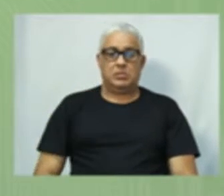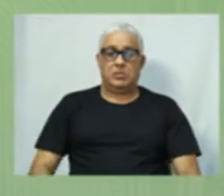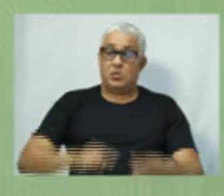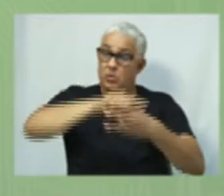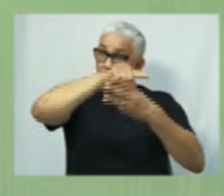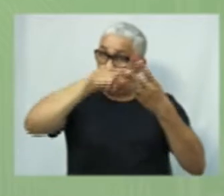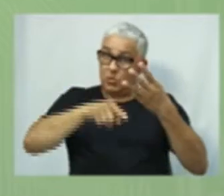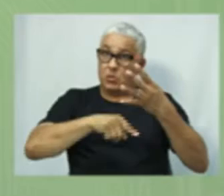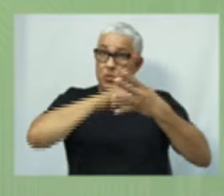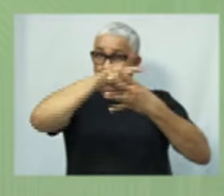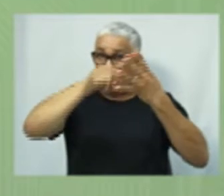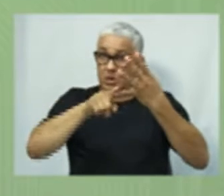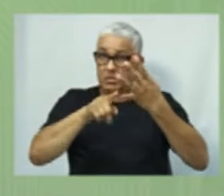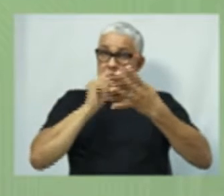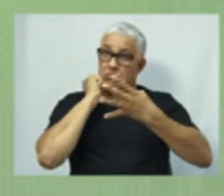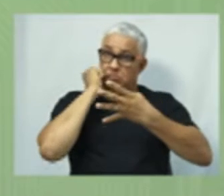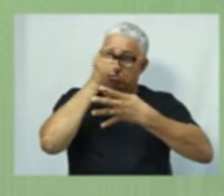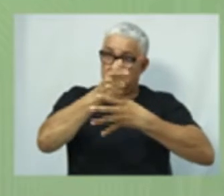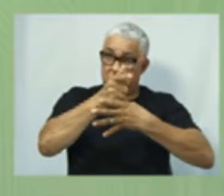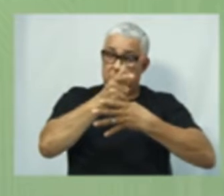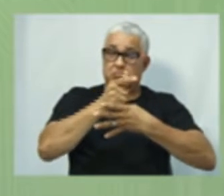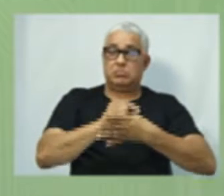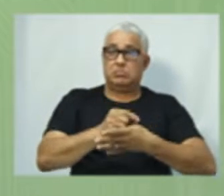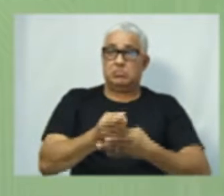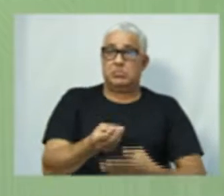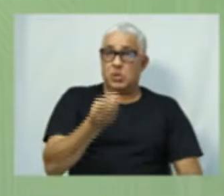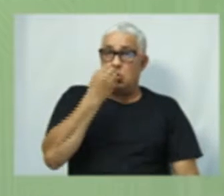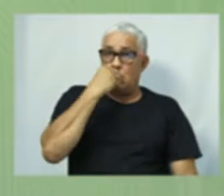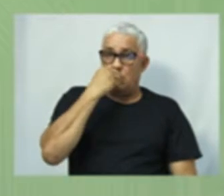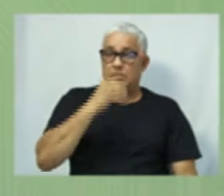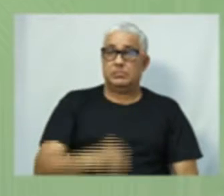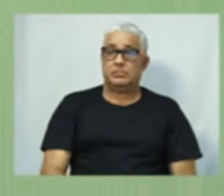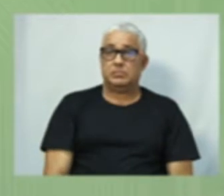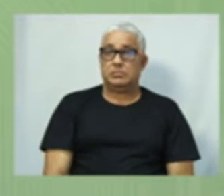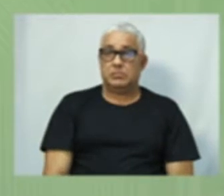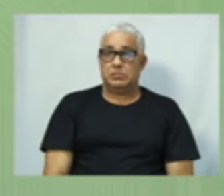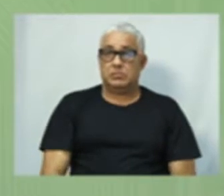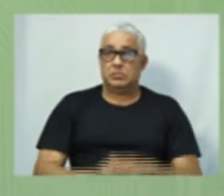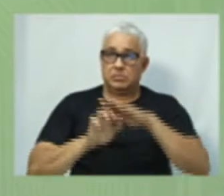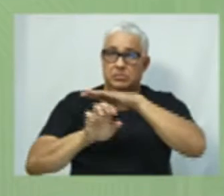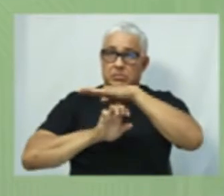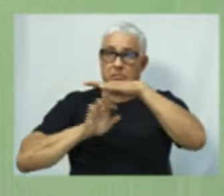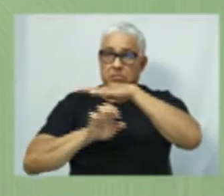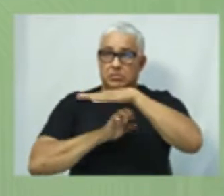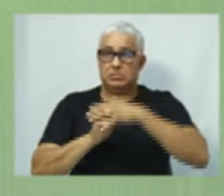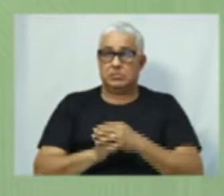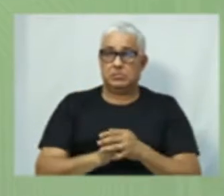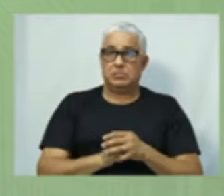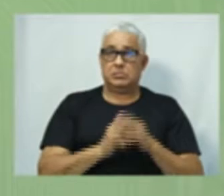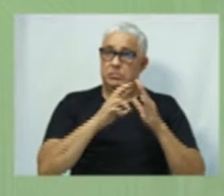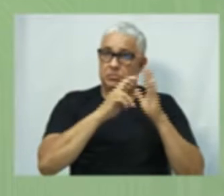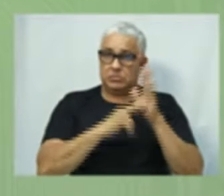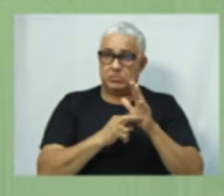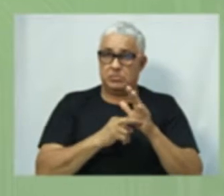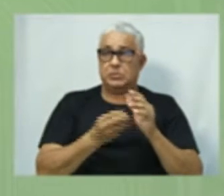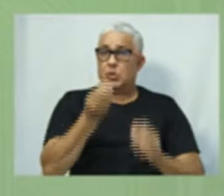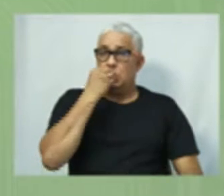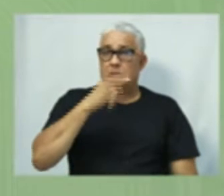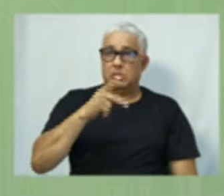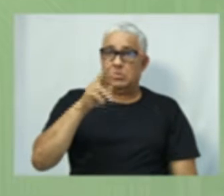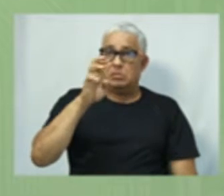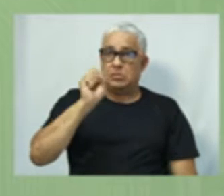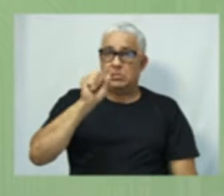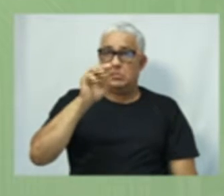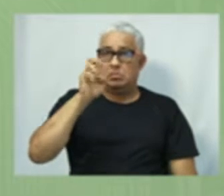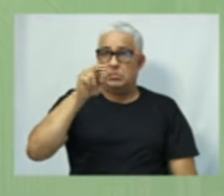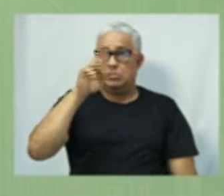pagos na receita, no lucro da empresa pelo regime de lucro presumido, ok? E